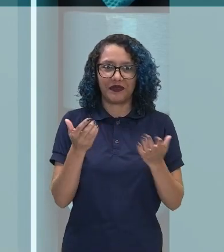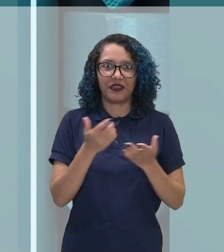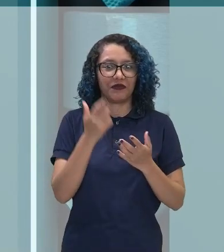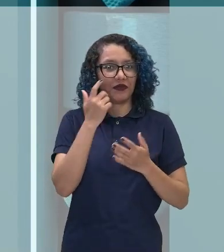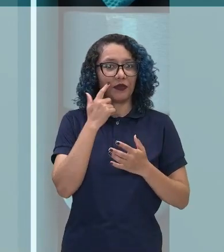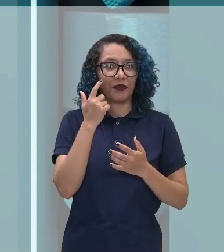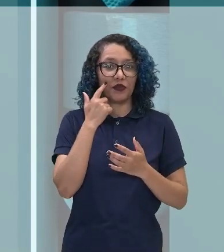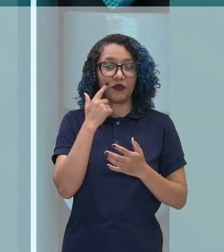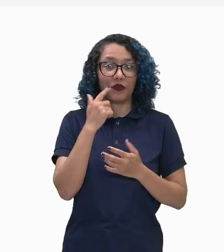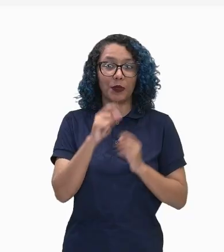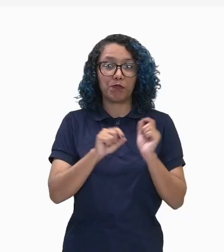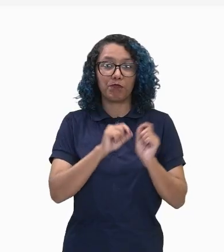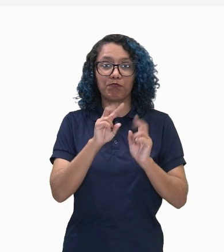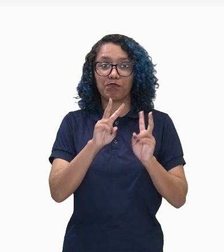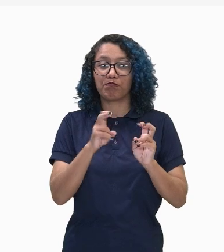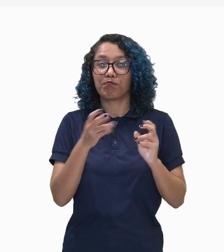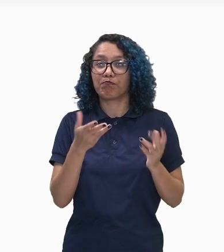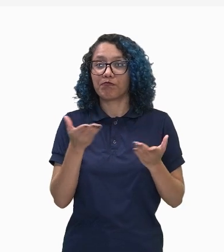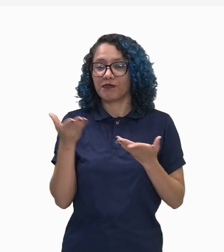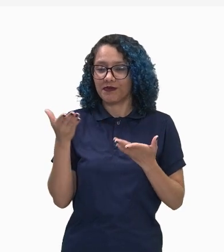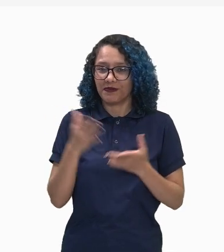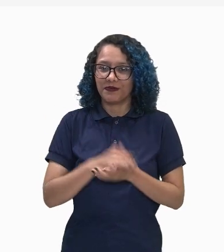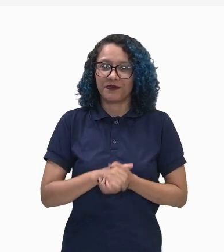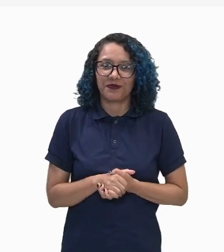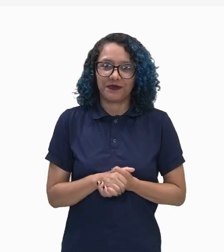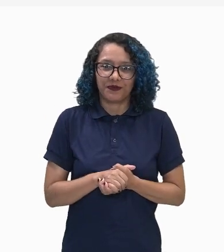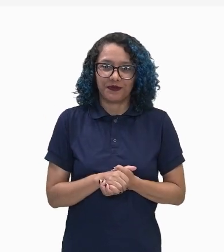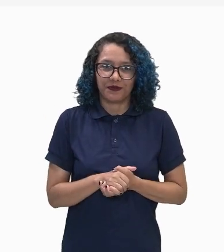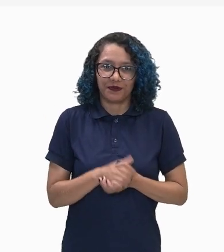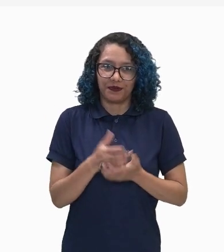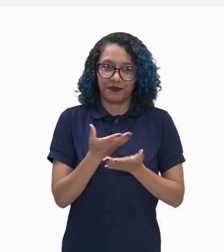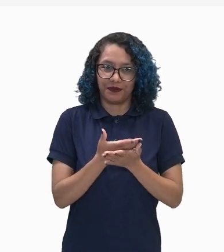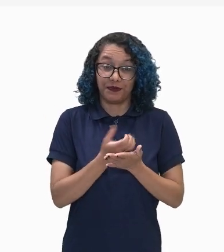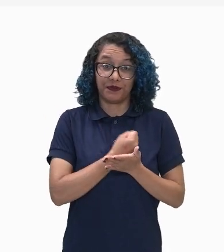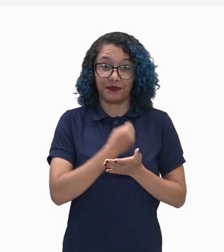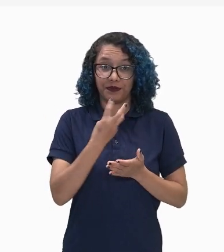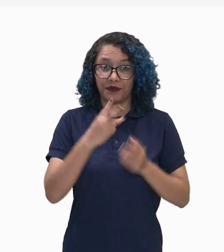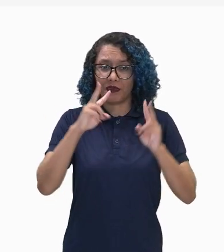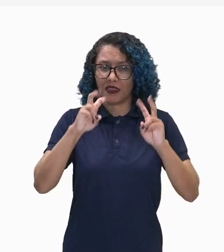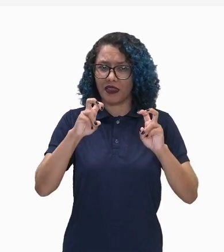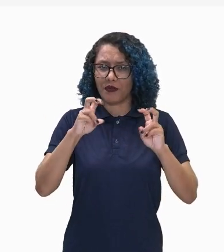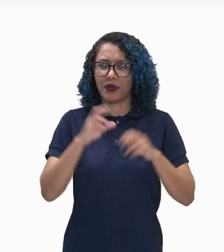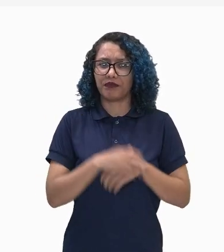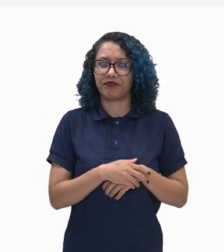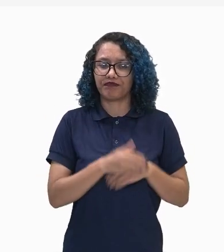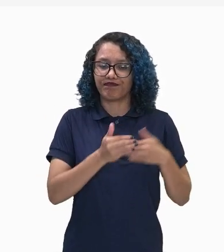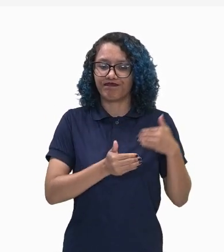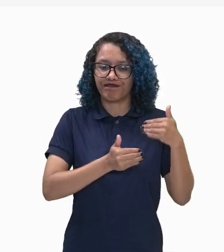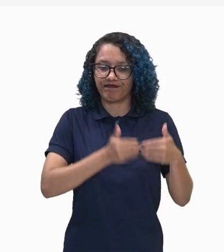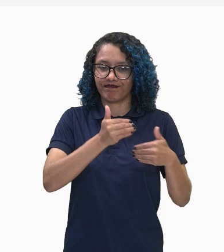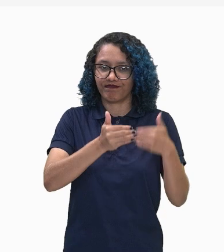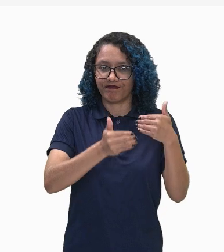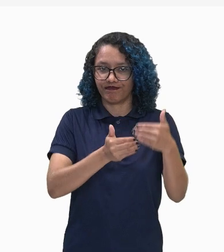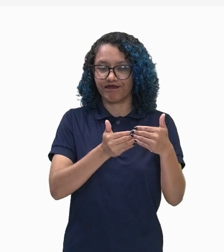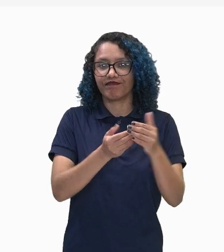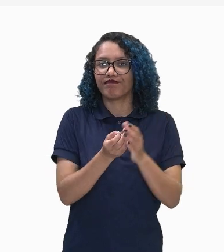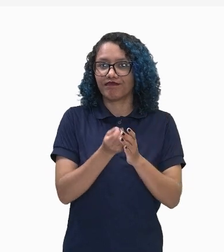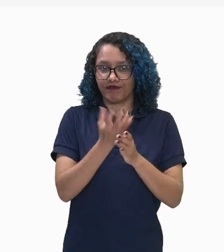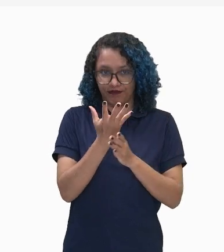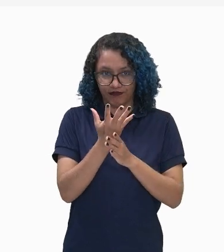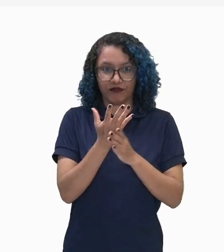nós temos para a aula de hoje. Vamos lá? Aula número 3, objeto de conhecimento, processos de